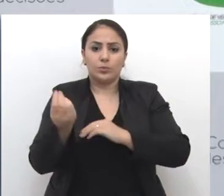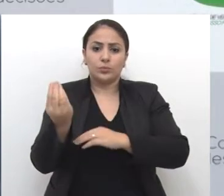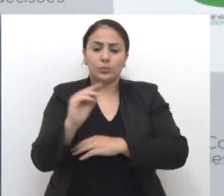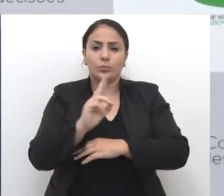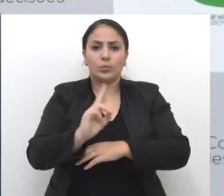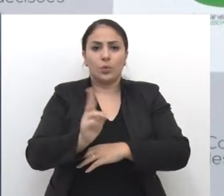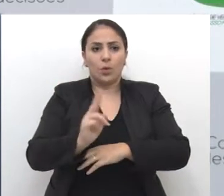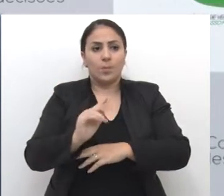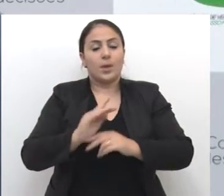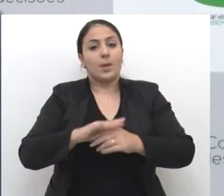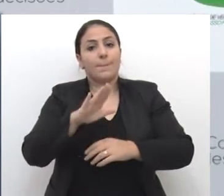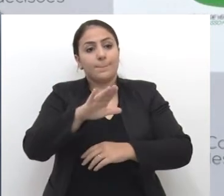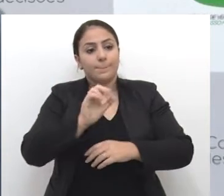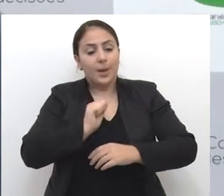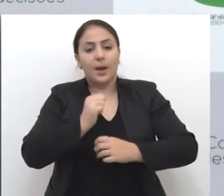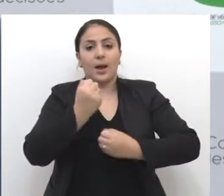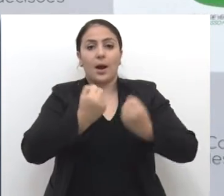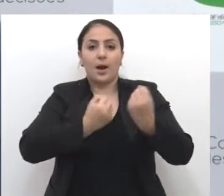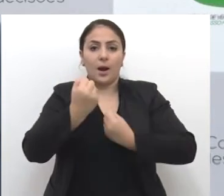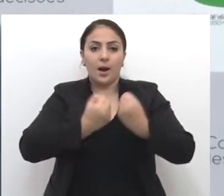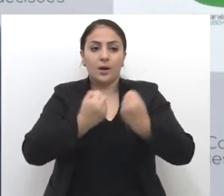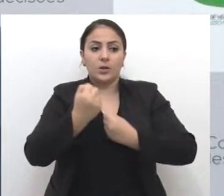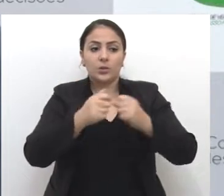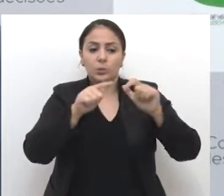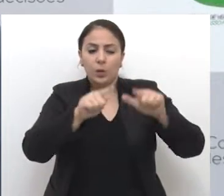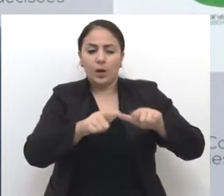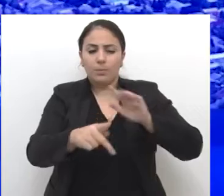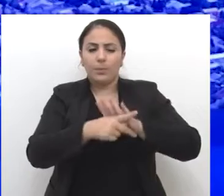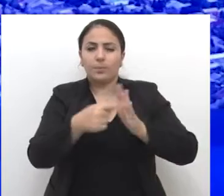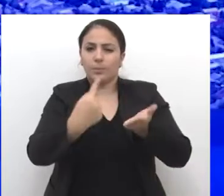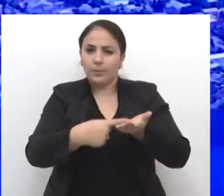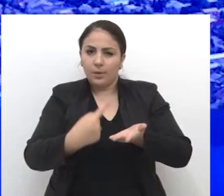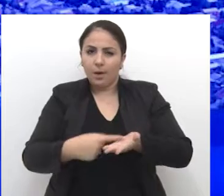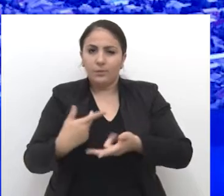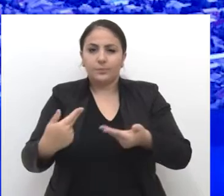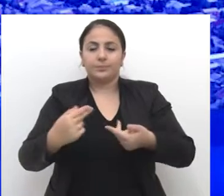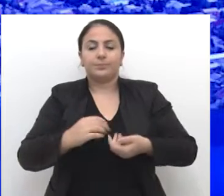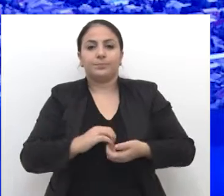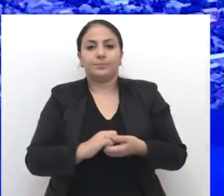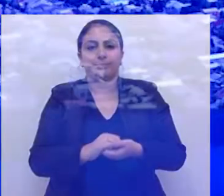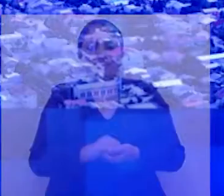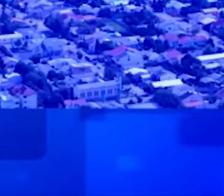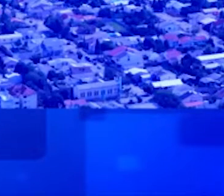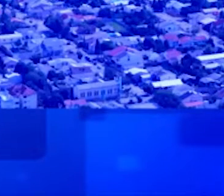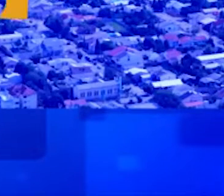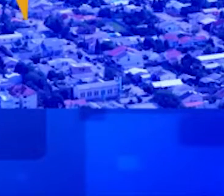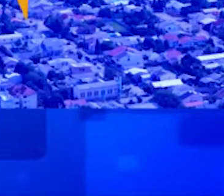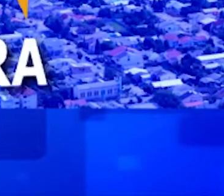identificados e estão pegando passageiros em pontos pré-determinados.